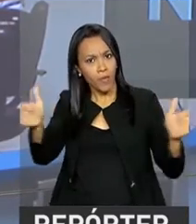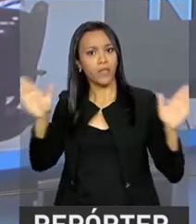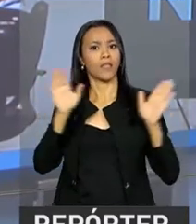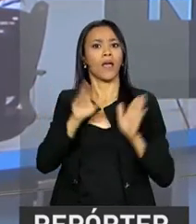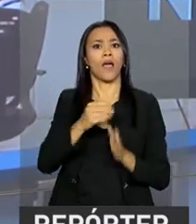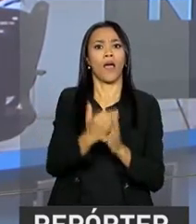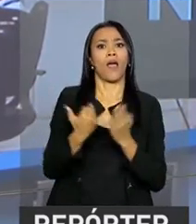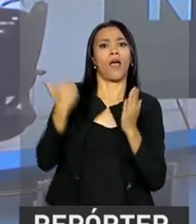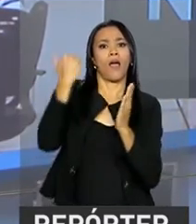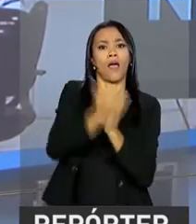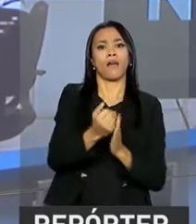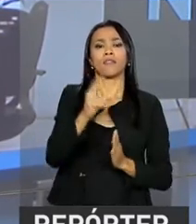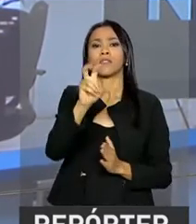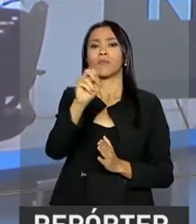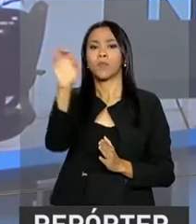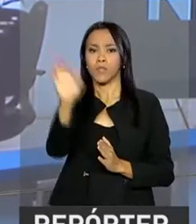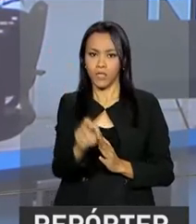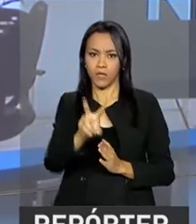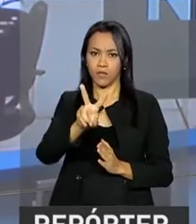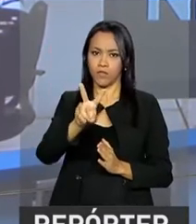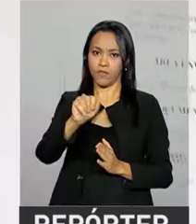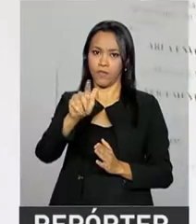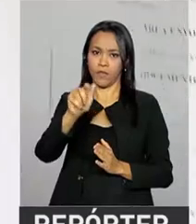aumentaram em 50%